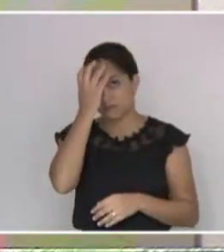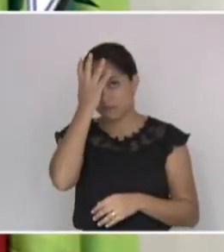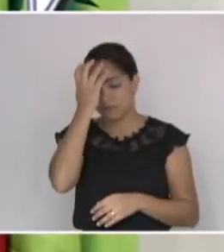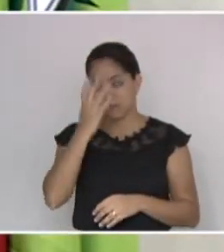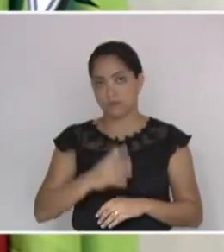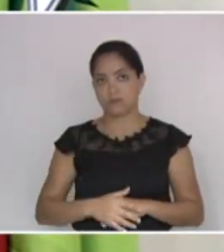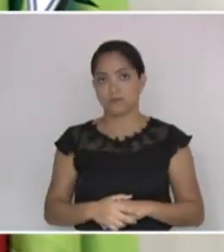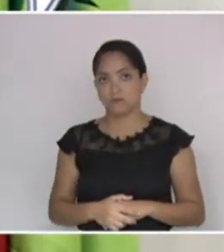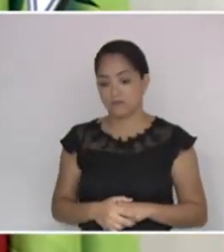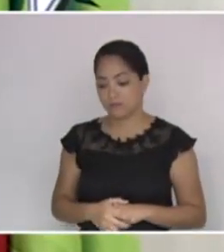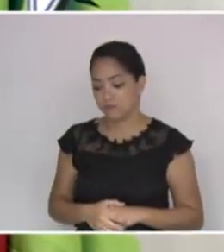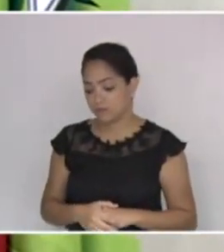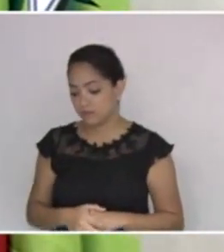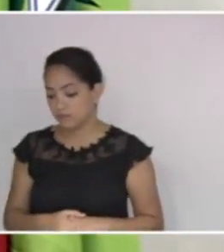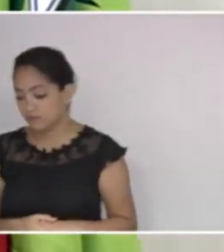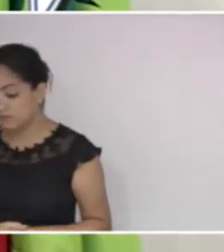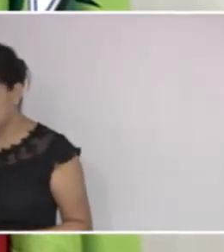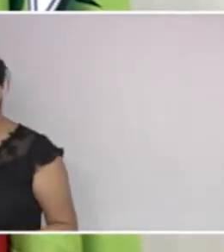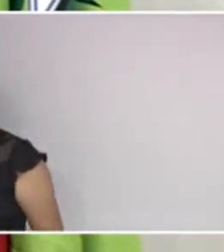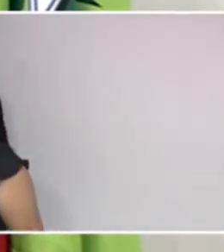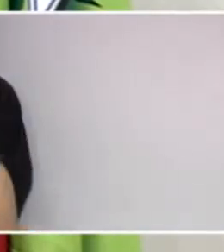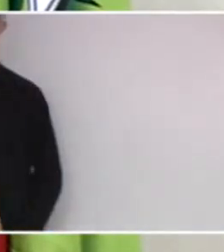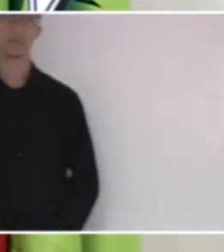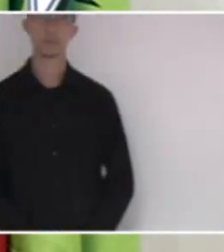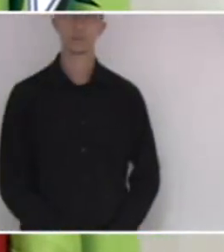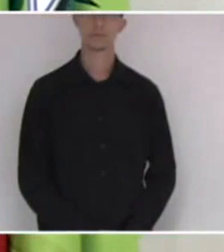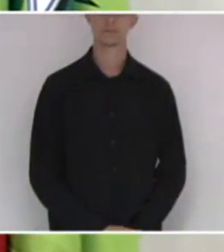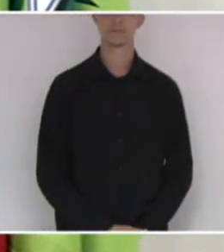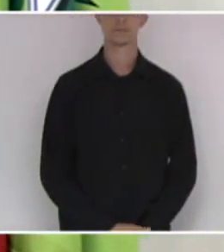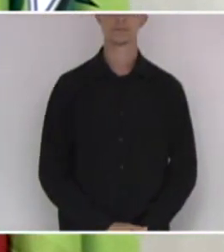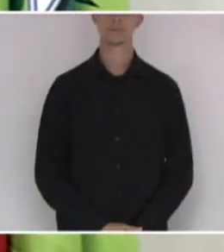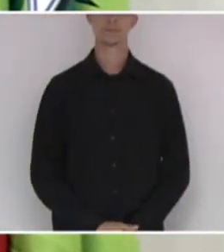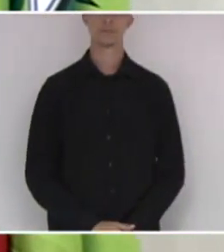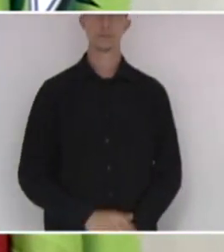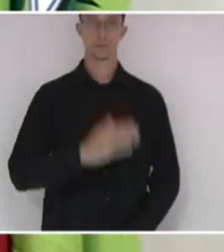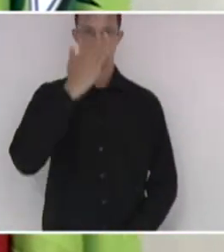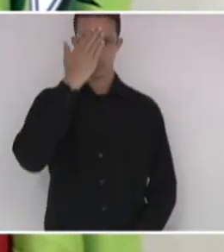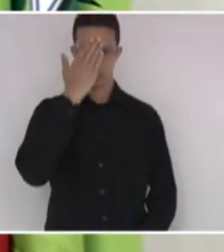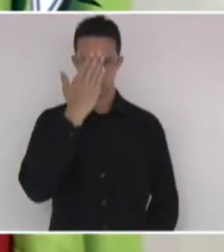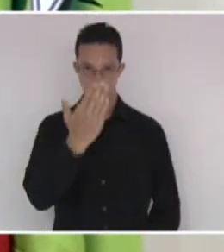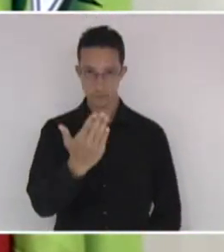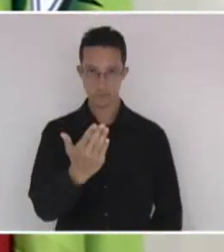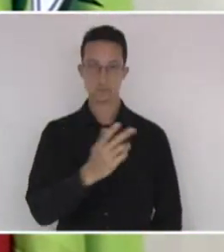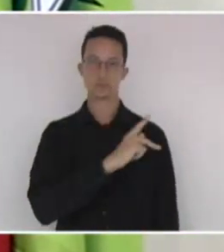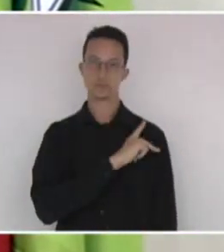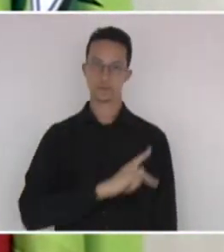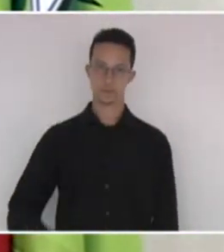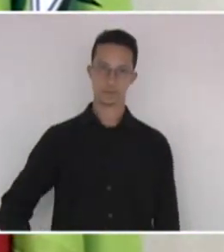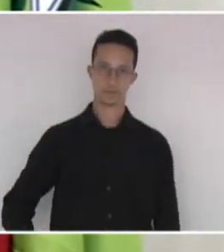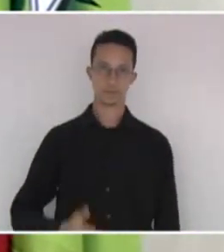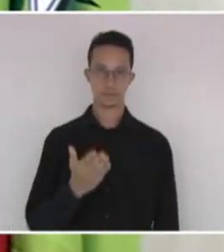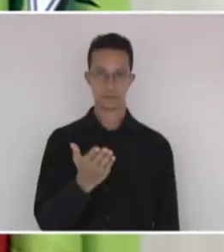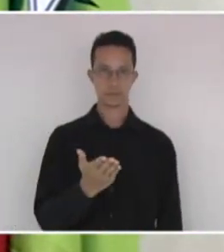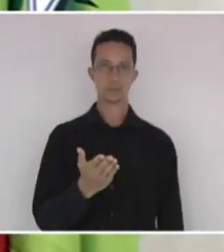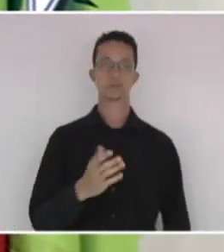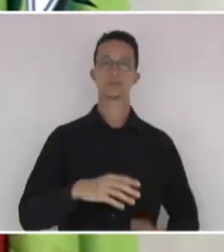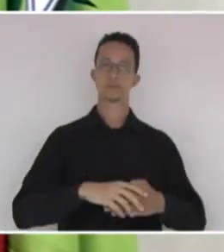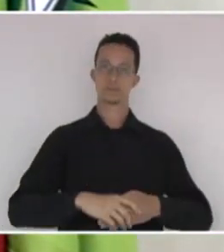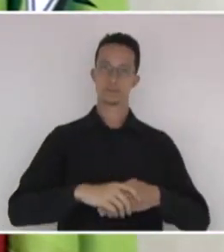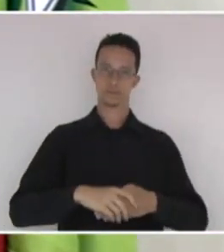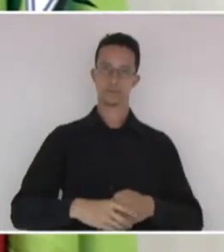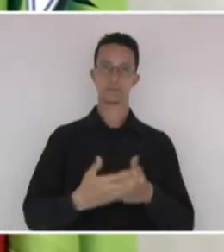minutos. Obrigado, presidente em exercício, deputado Kennedy, senhores deputados, senhora deputada. É uma satisfação